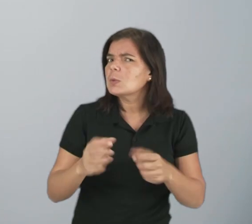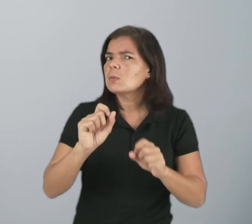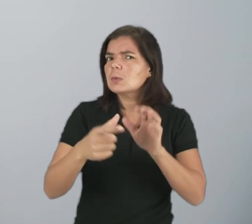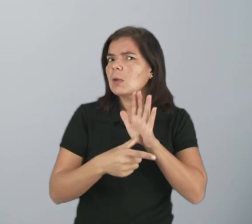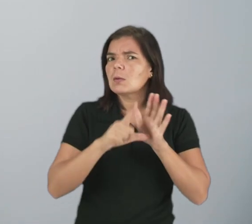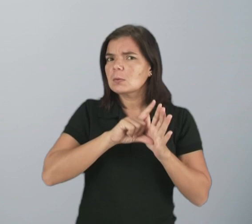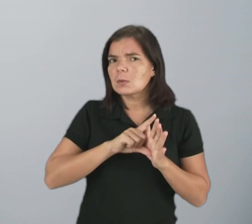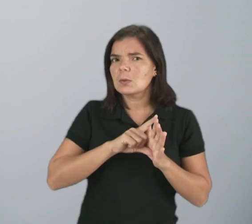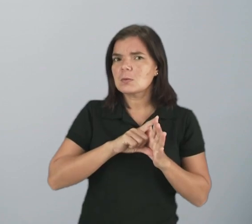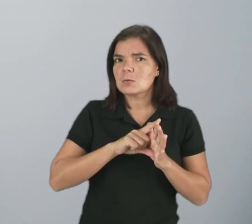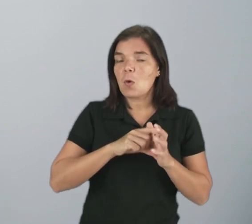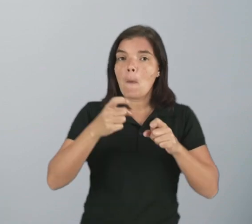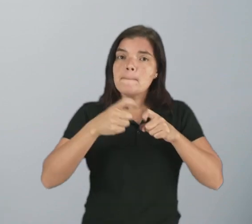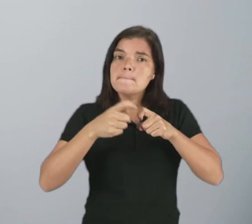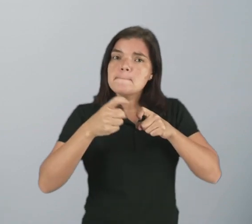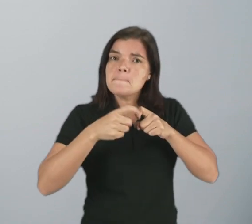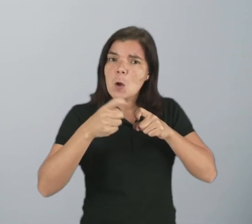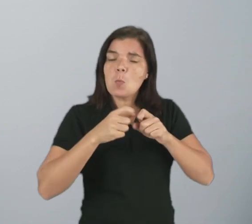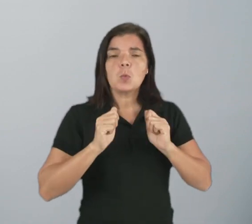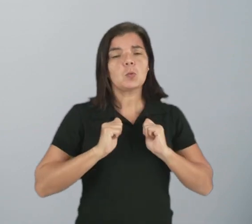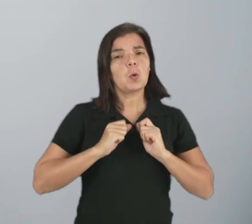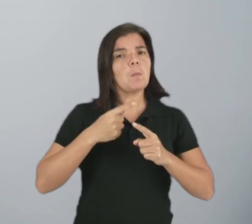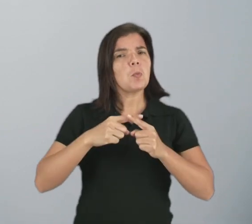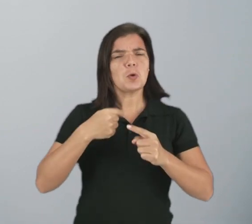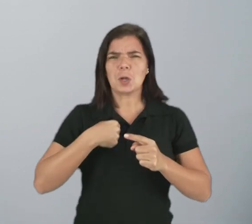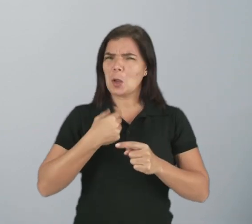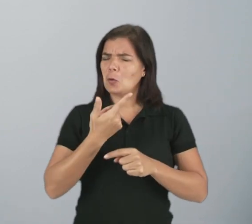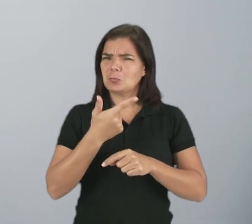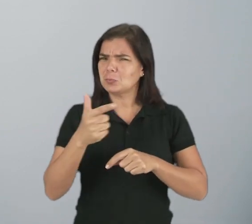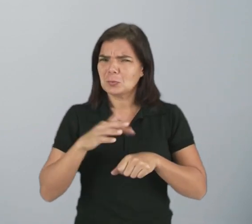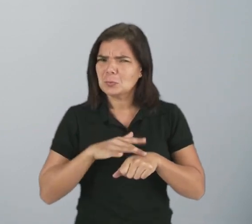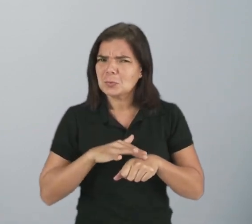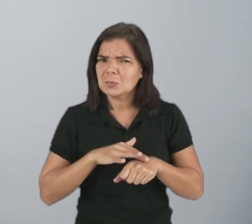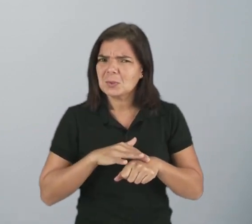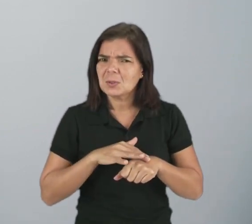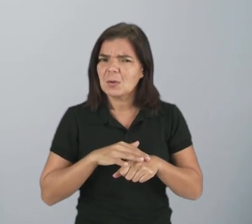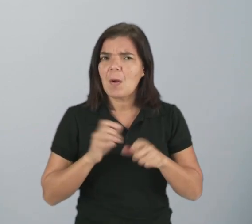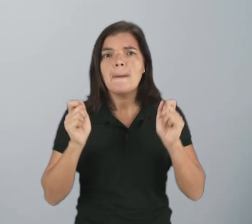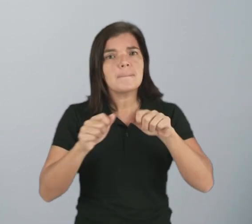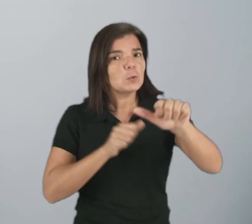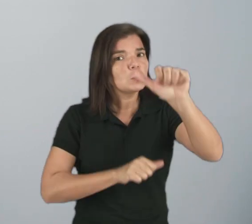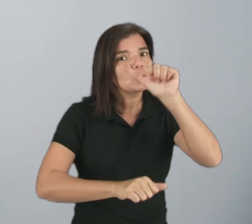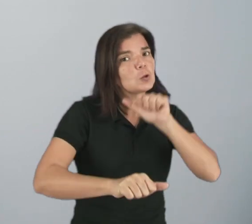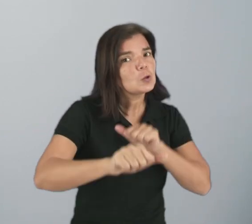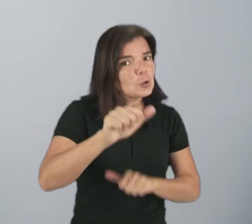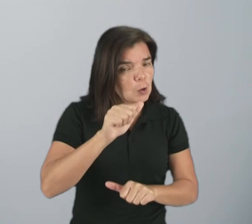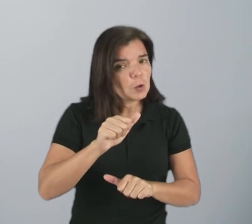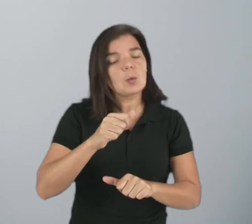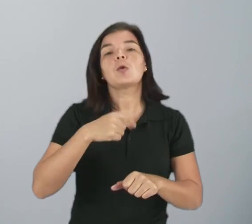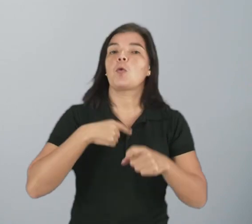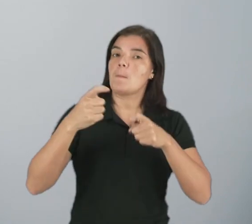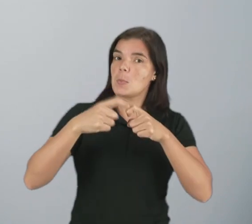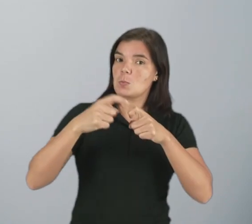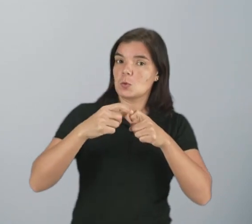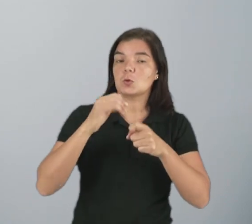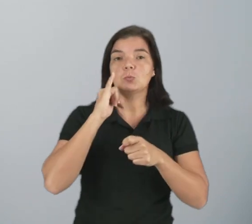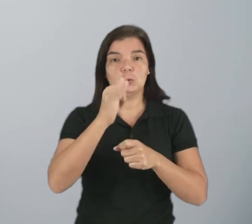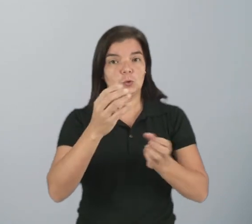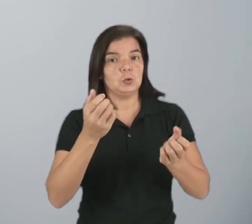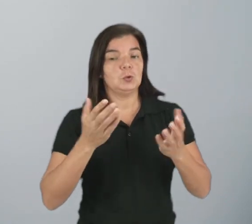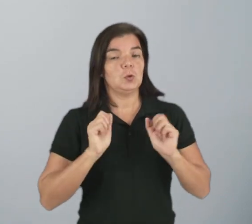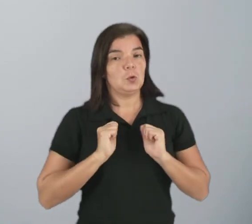foi dito anteriormente. O médico recomendou repouso porque eu não estou doente. Eu poderia trocar esse conectivo e dizer assim, o médico me